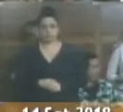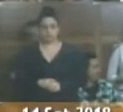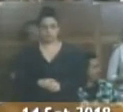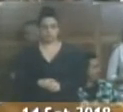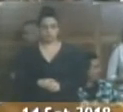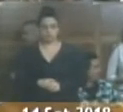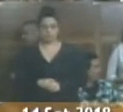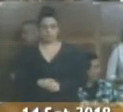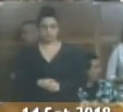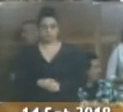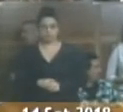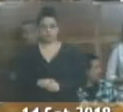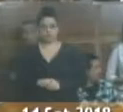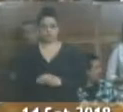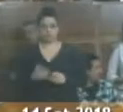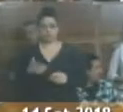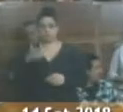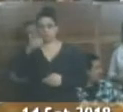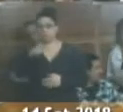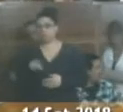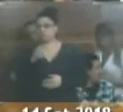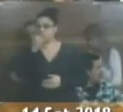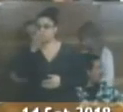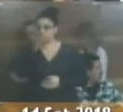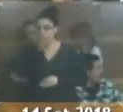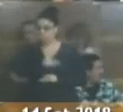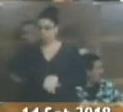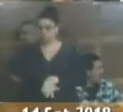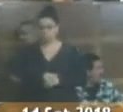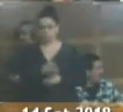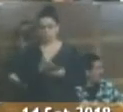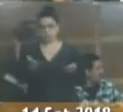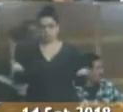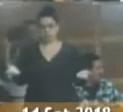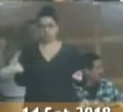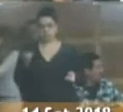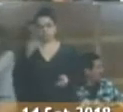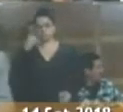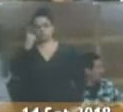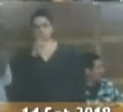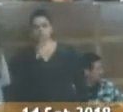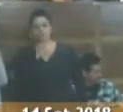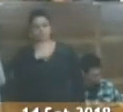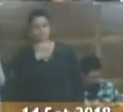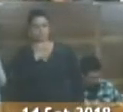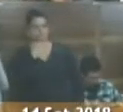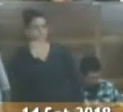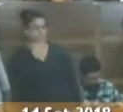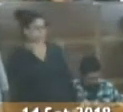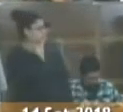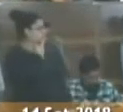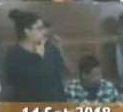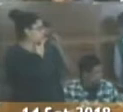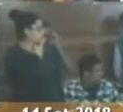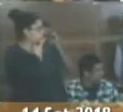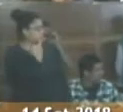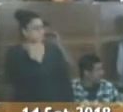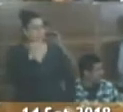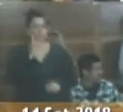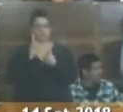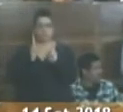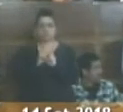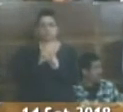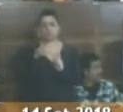Alô? Mais uma vez, boa tarde a todos. Deputado, só uma consideração. Nós estamos